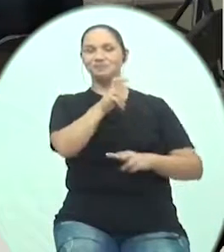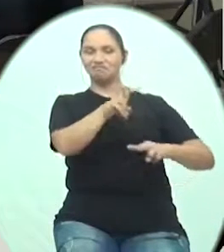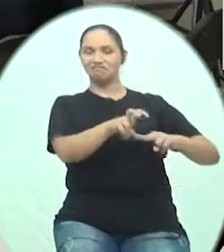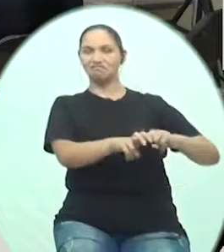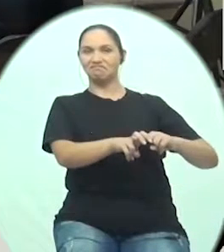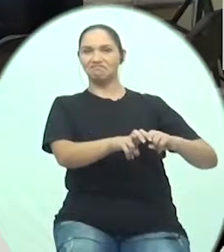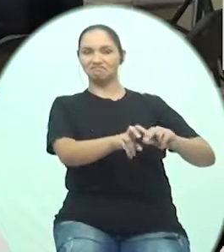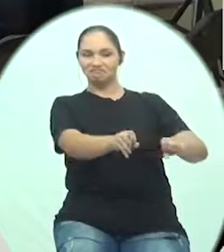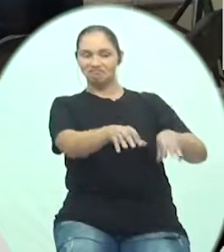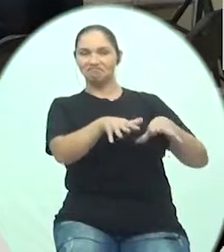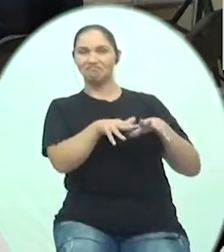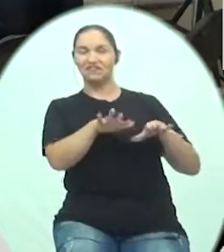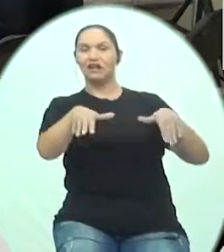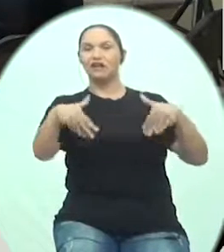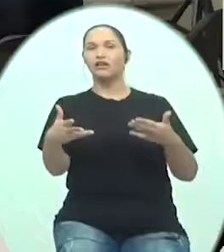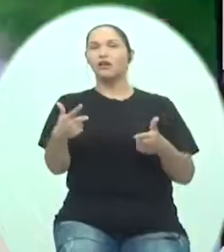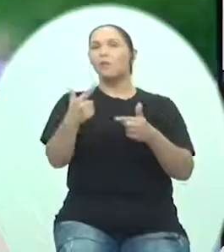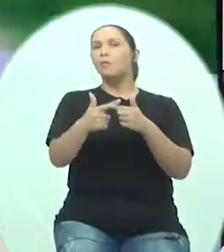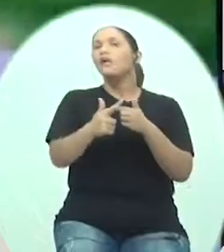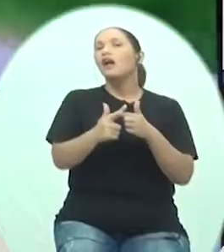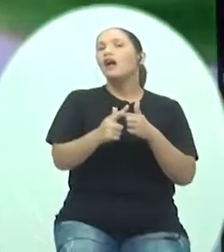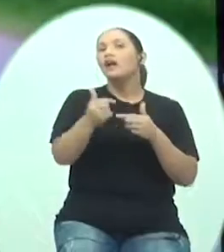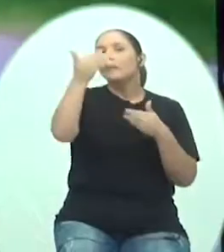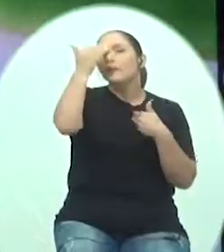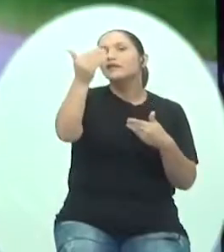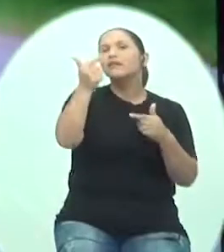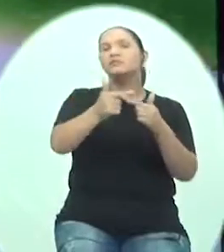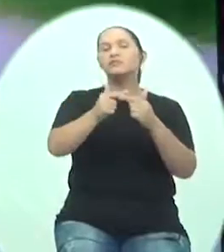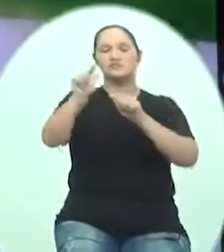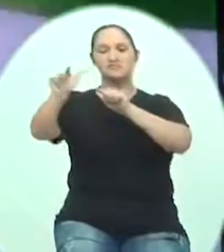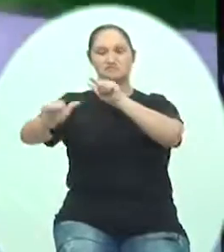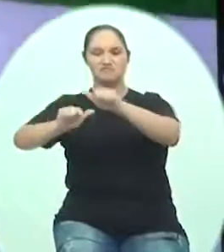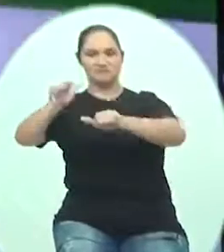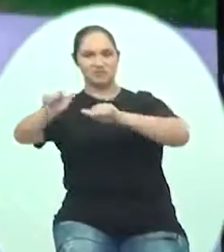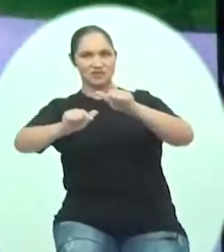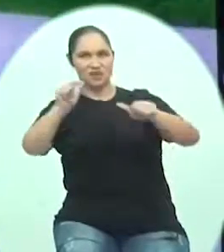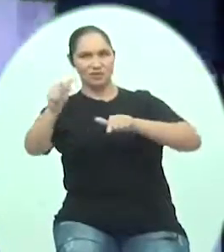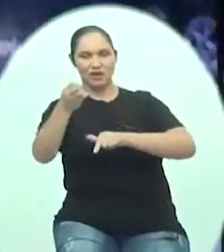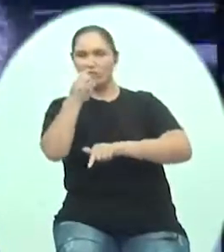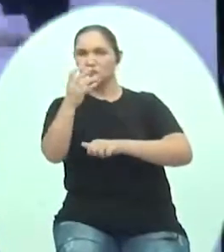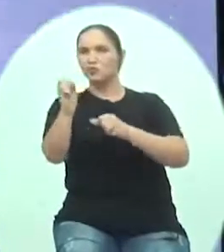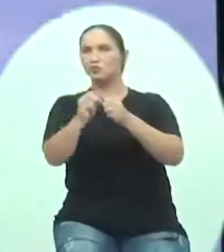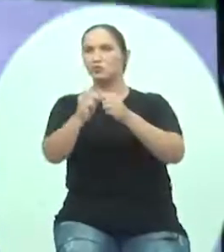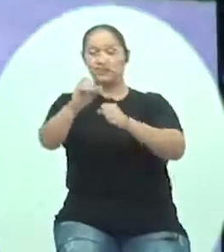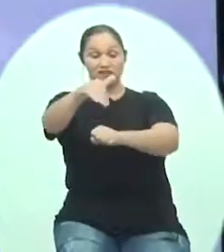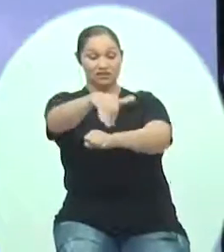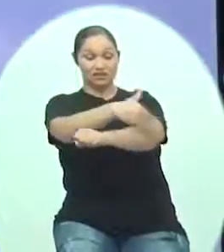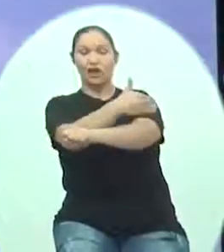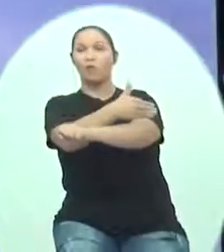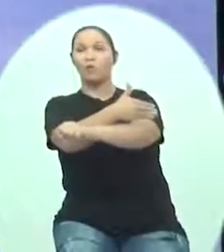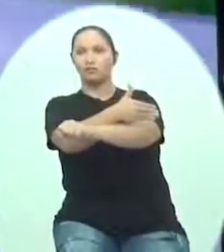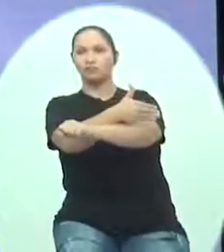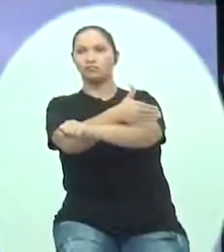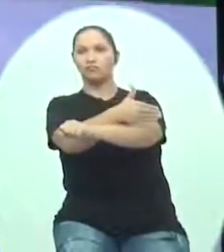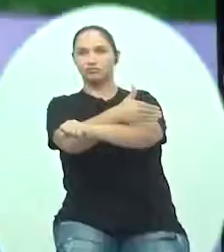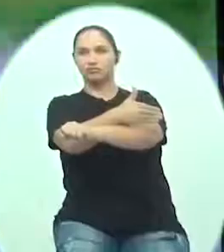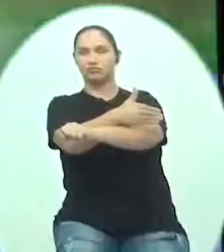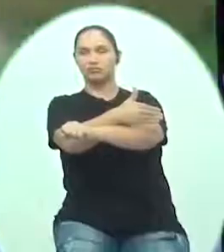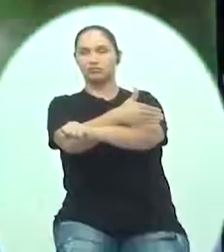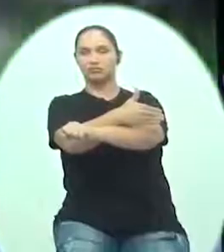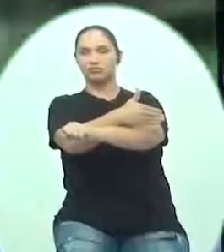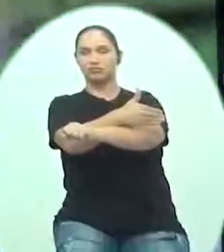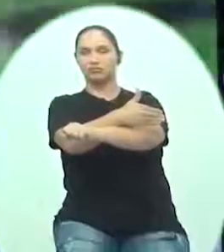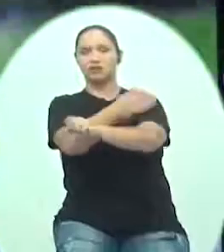pelo pelo trabalho feito eh nessa Rodovia aonde e liga Rio mãe na Vila Macarini